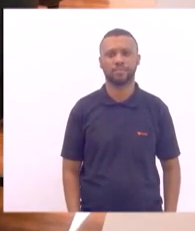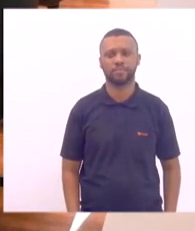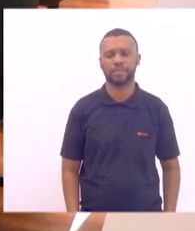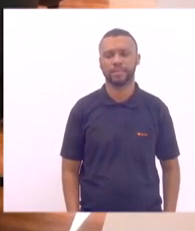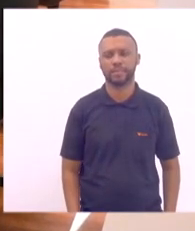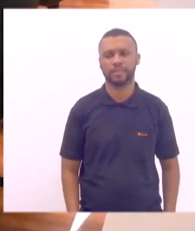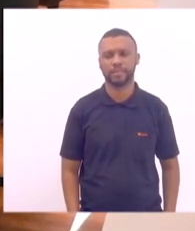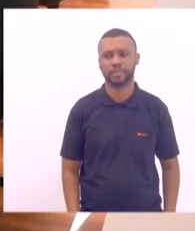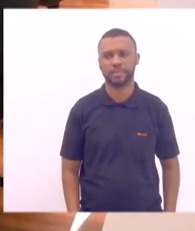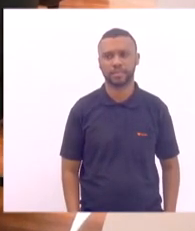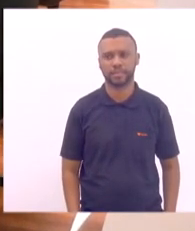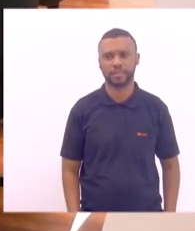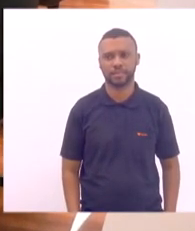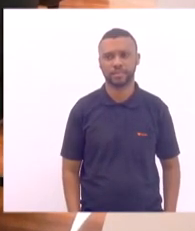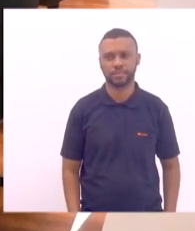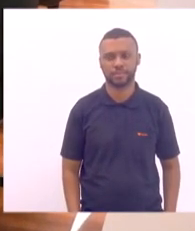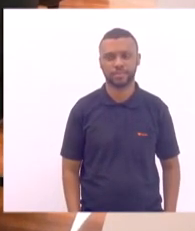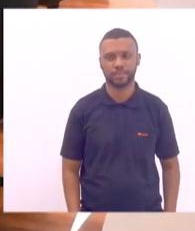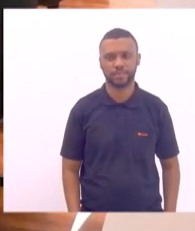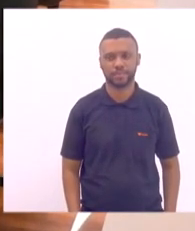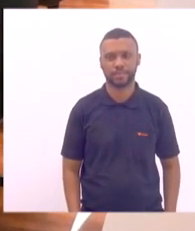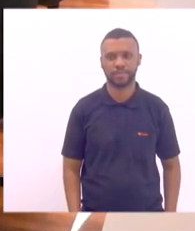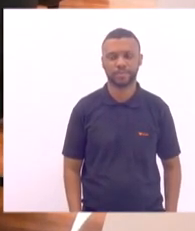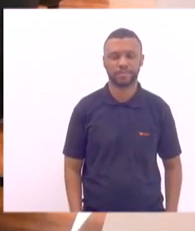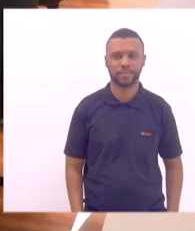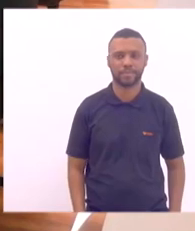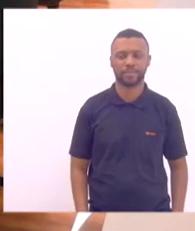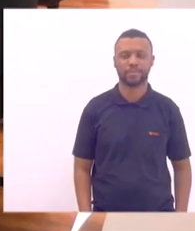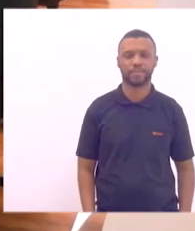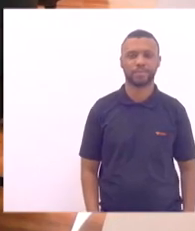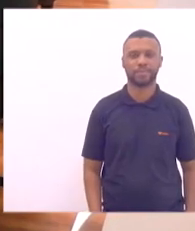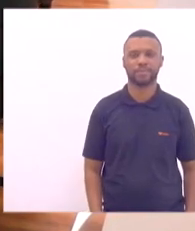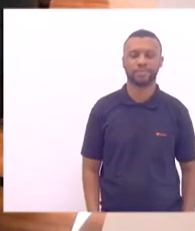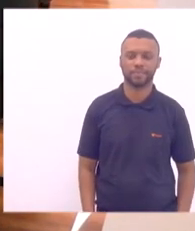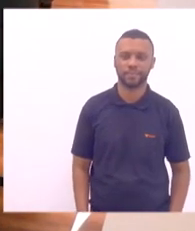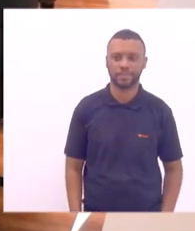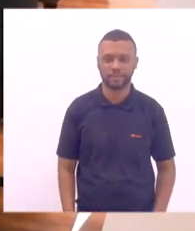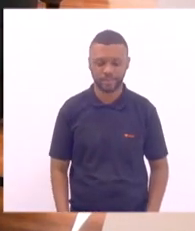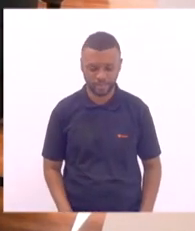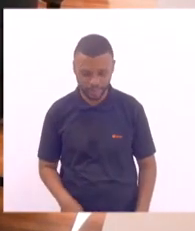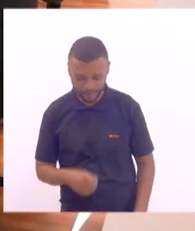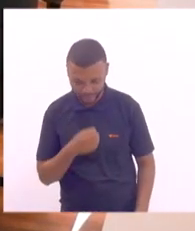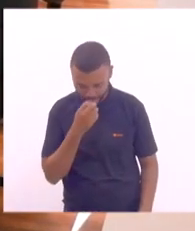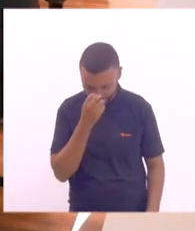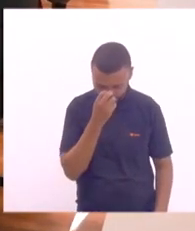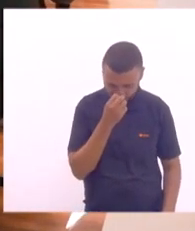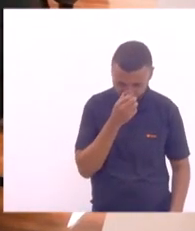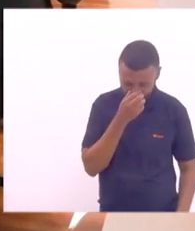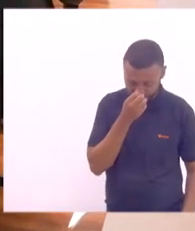42. Não sei, mas ele quer manter um e derrubar o outro. Ah, tá. Entendeu?